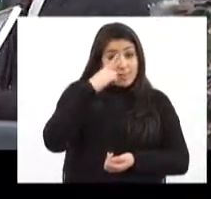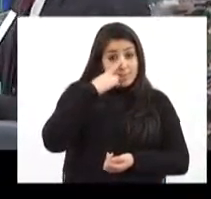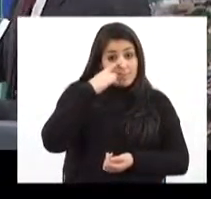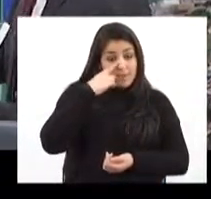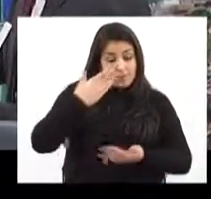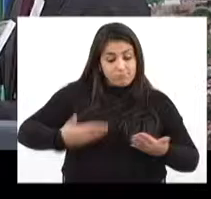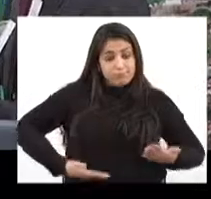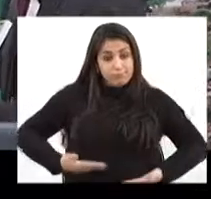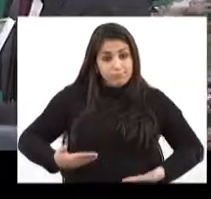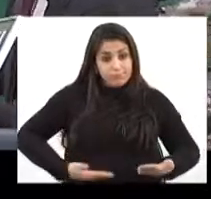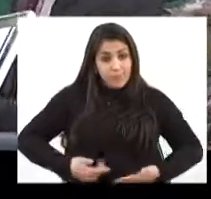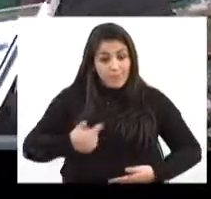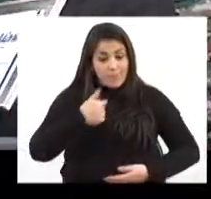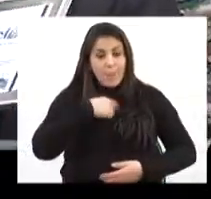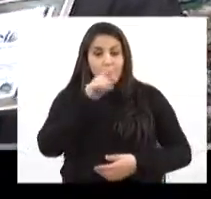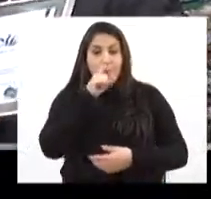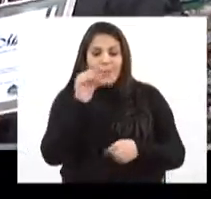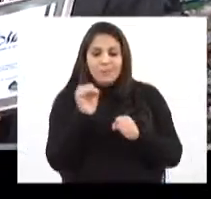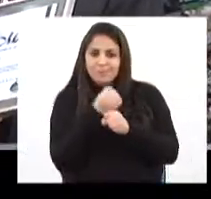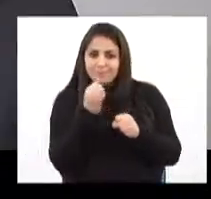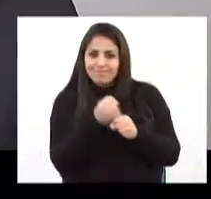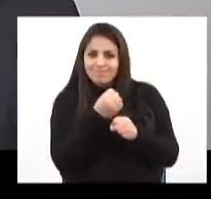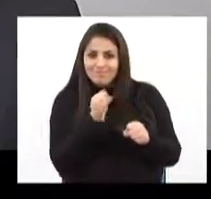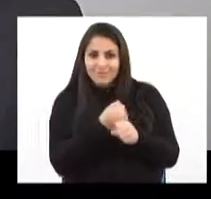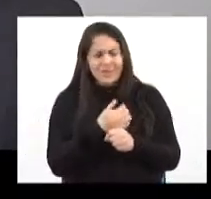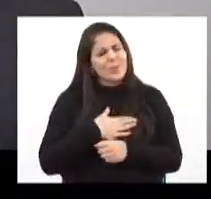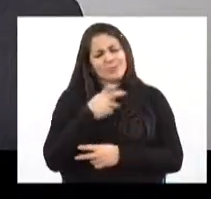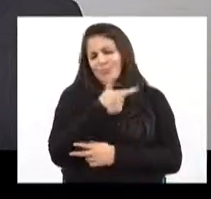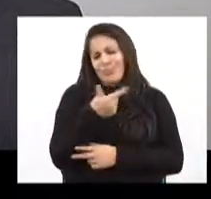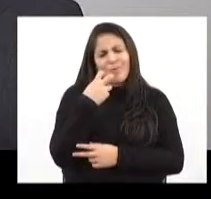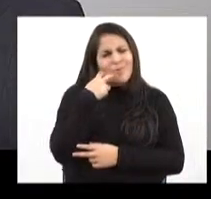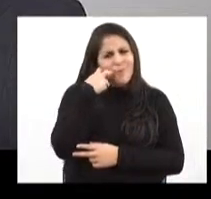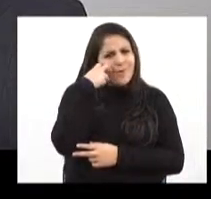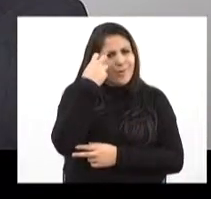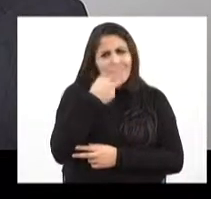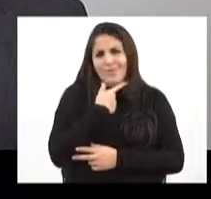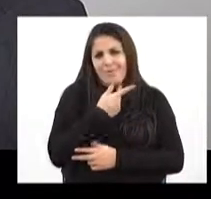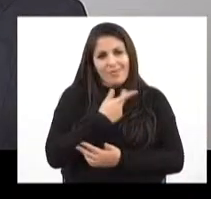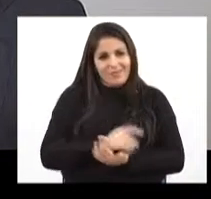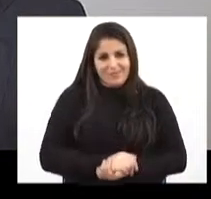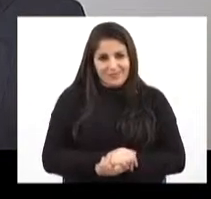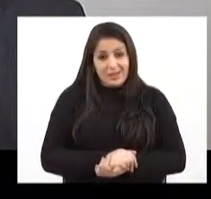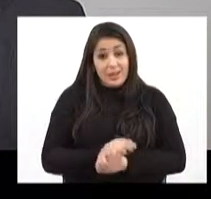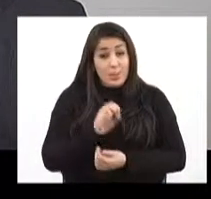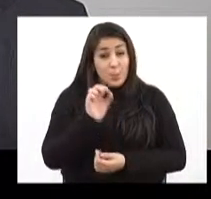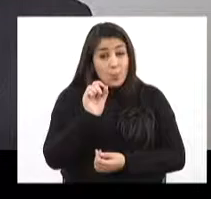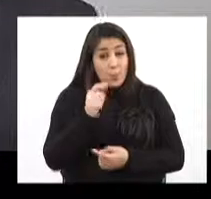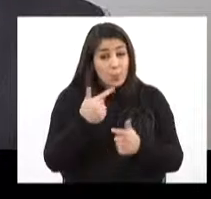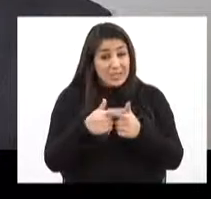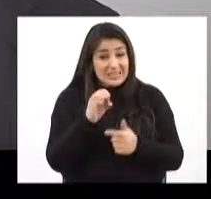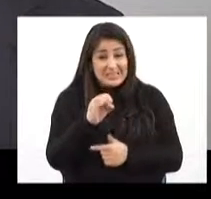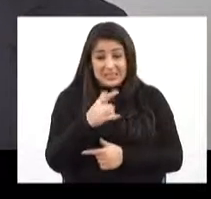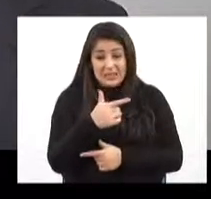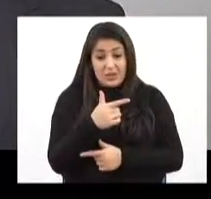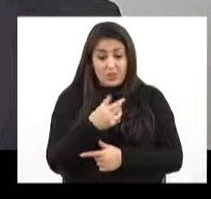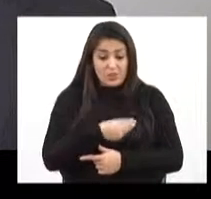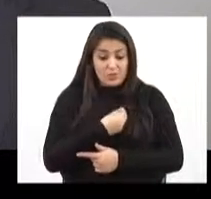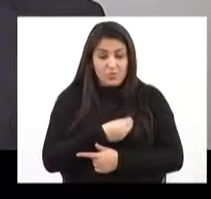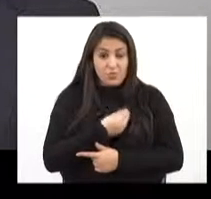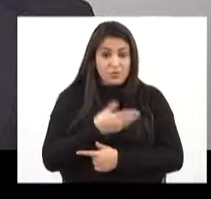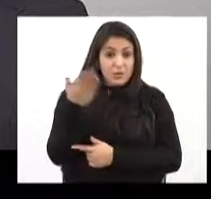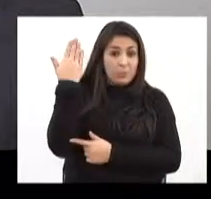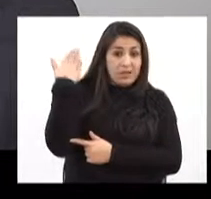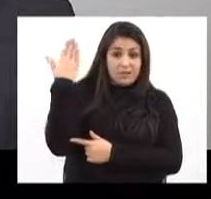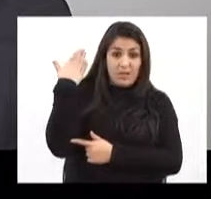meu pai era pedreiro. Não tenho vergonha de dizer para ninguém, porque quem não vive a história regressa, não